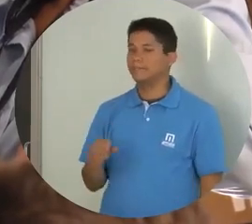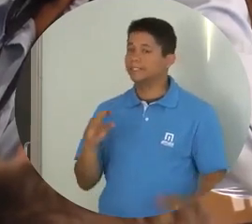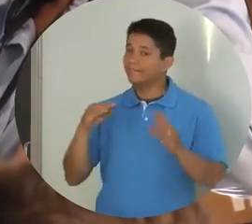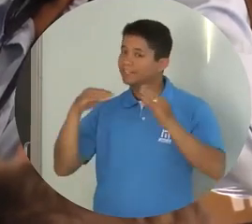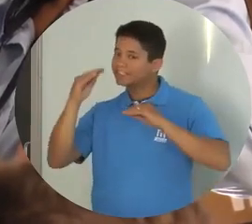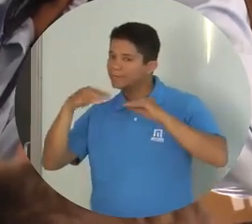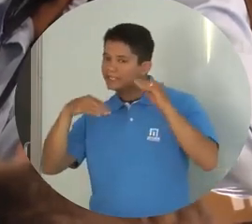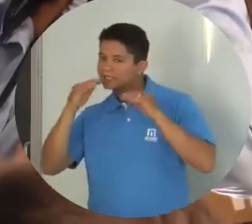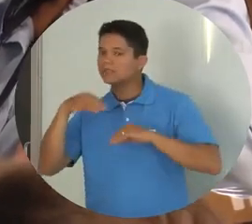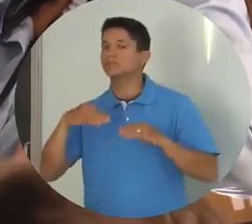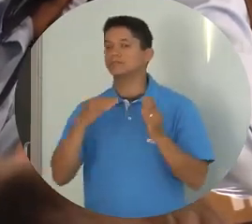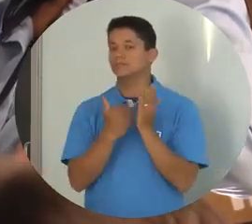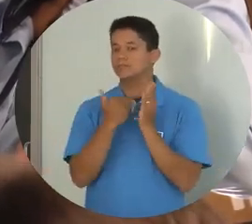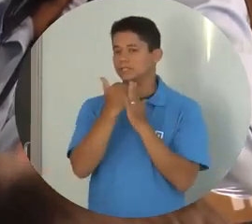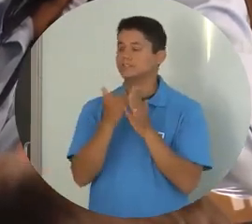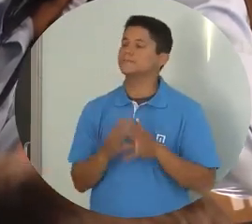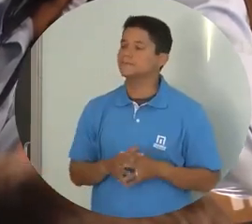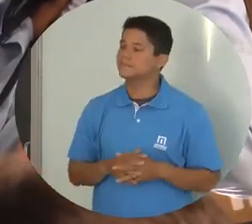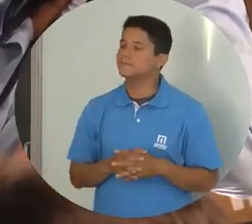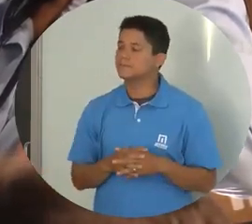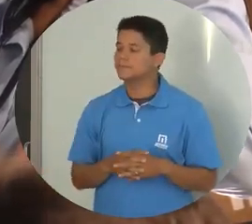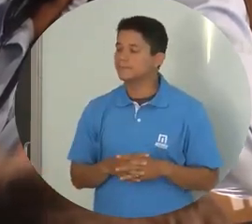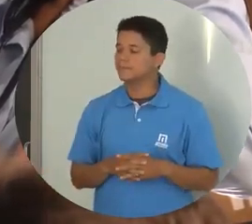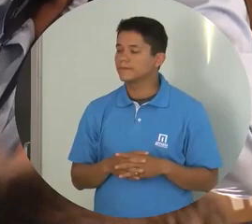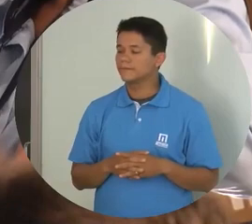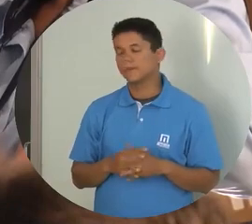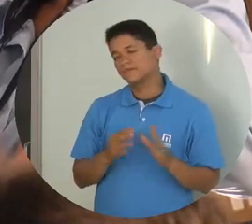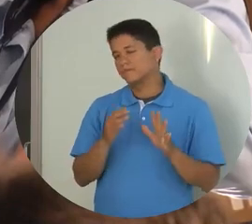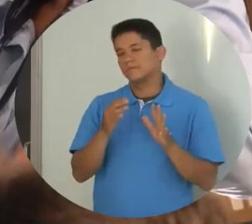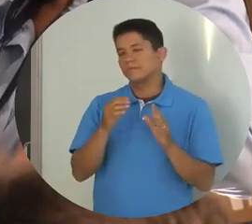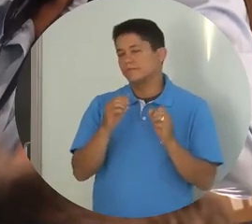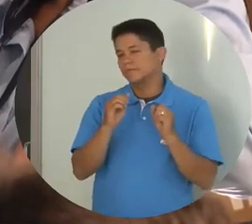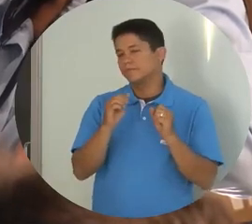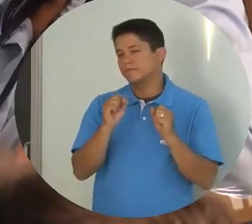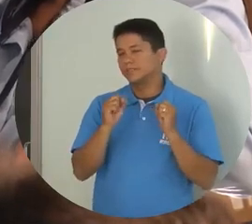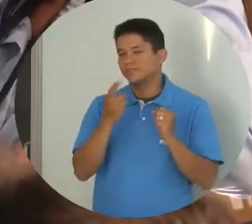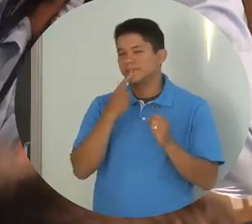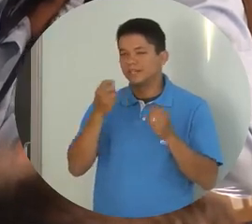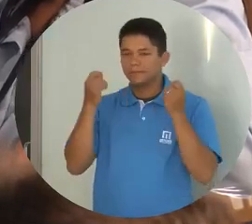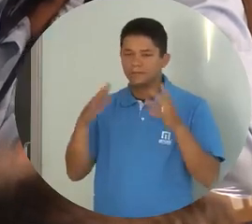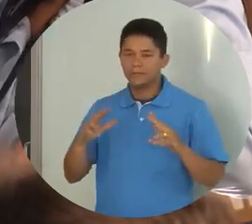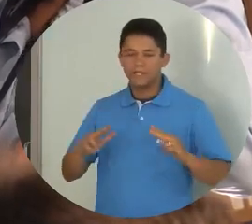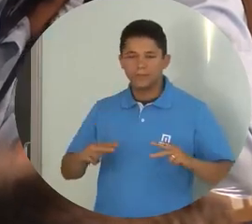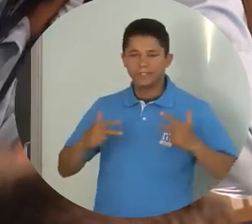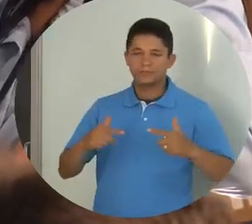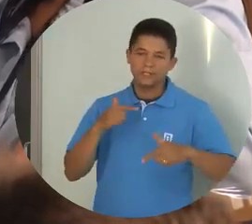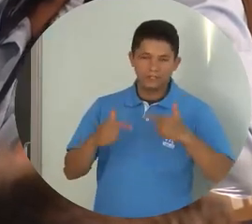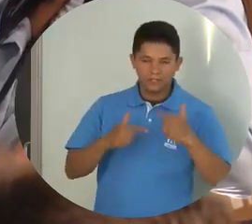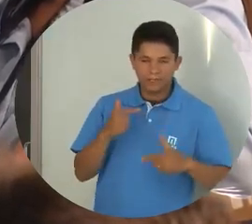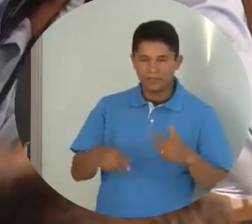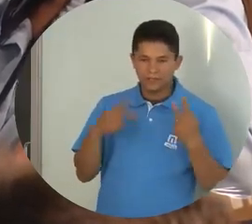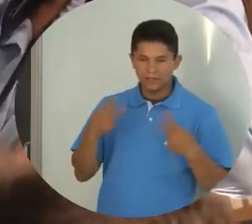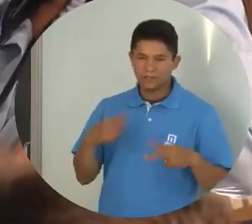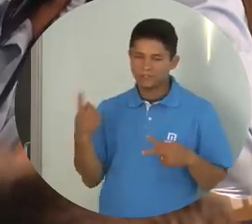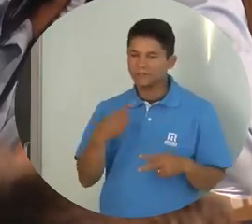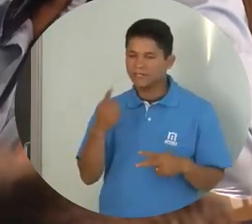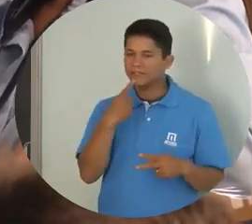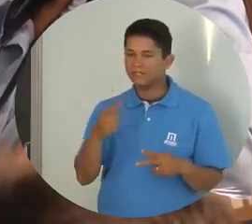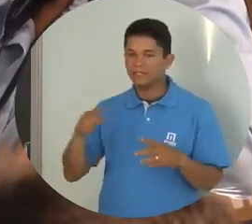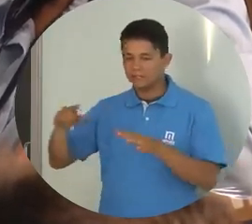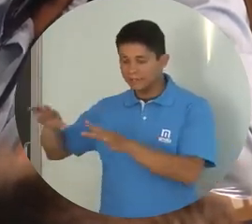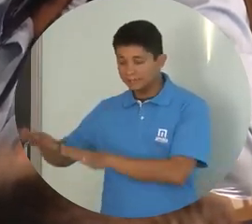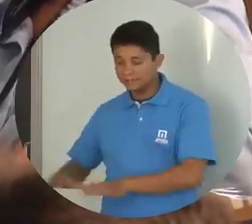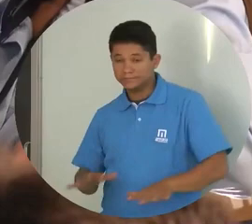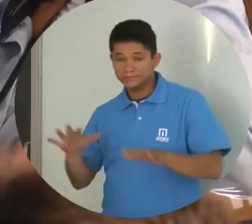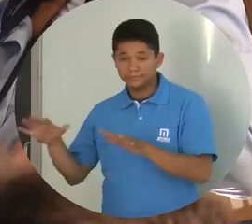flexibilizado. Que, vamos dizer assim, o próprio empreendimento que nós estamos falando recebeu essa onda de rejeitos e